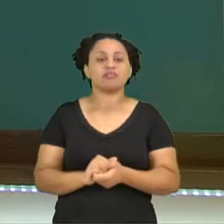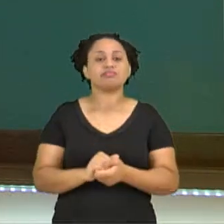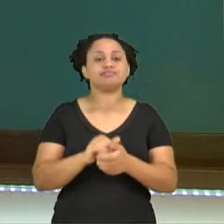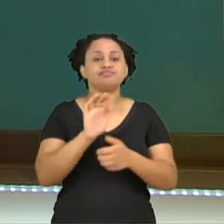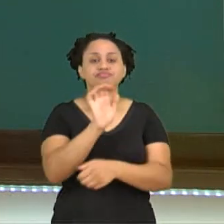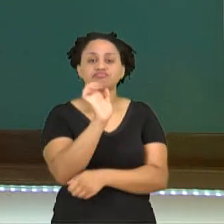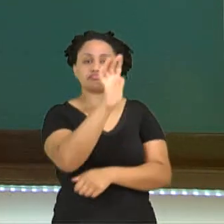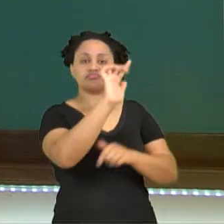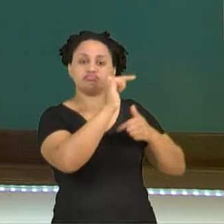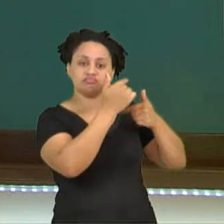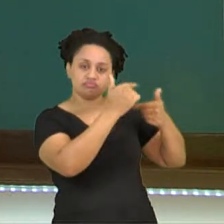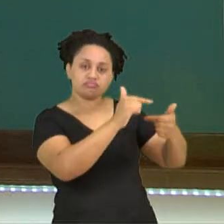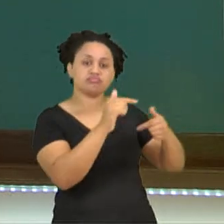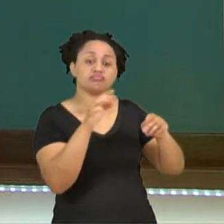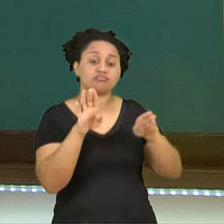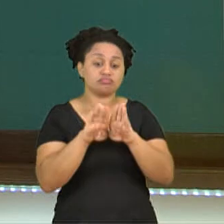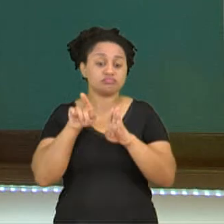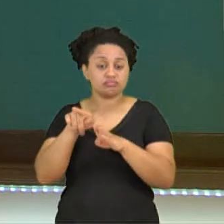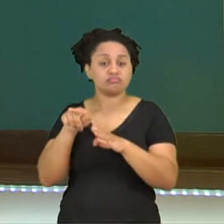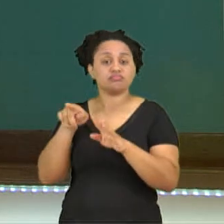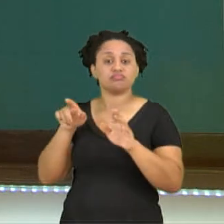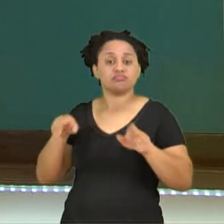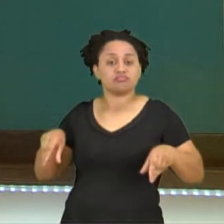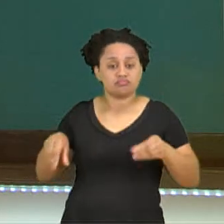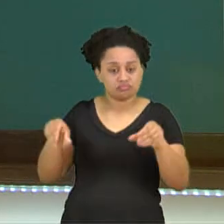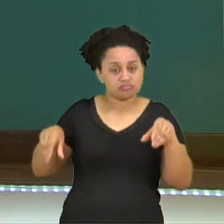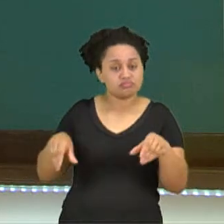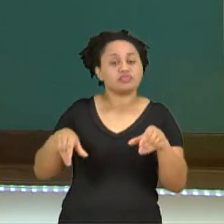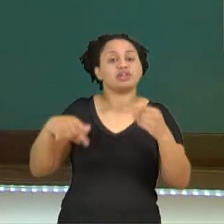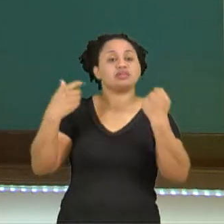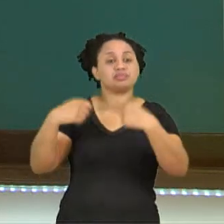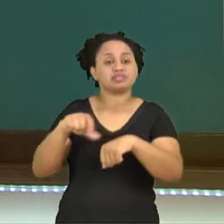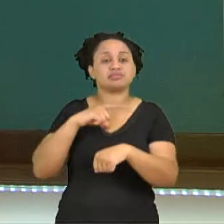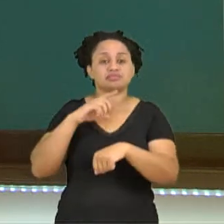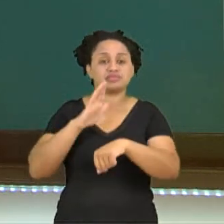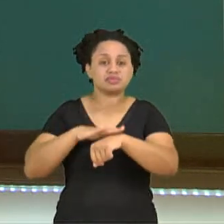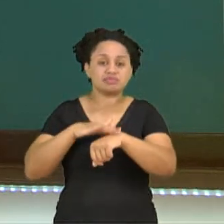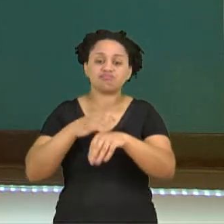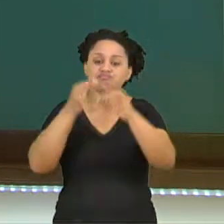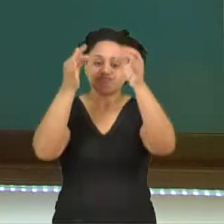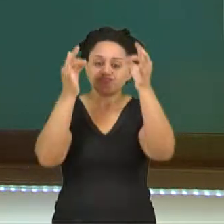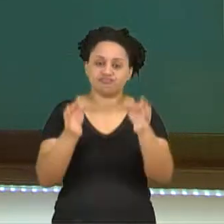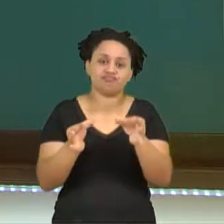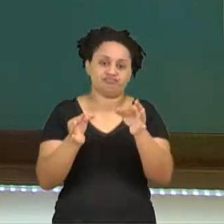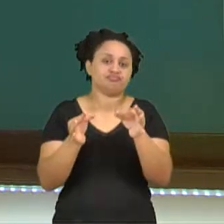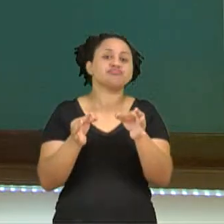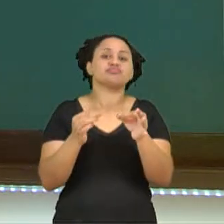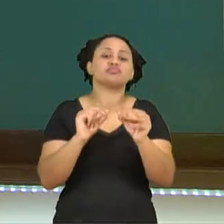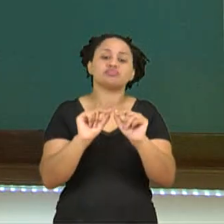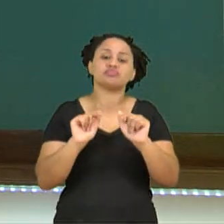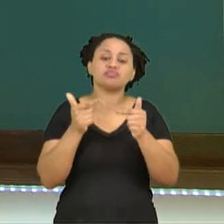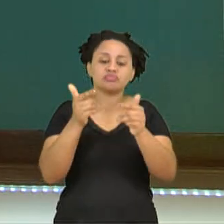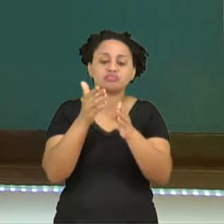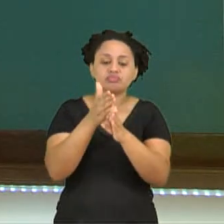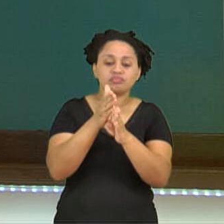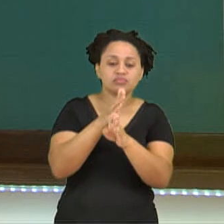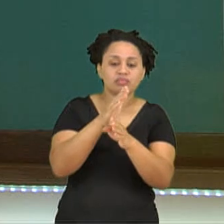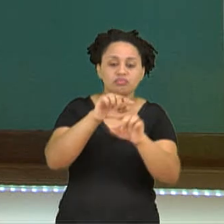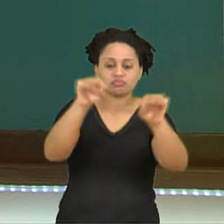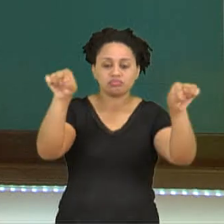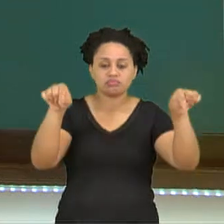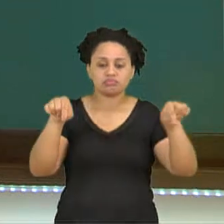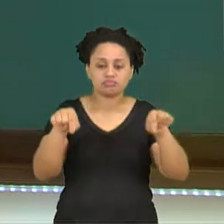basquetebol em cadeira de rodas, você precisa ter o tempo estipulado, certo? Para atravessar o